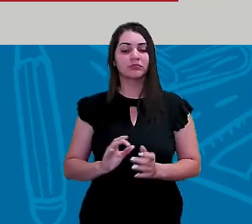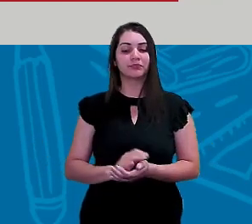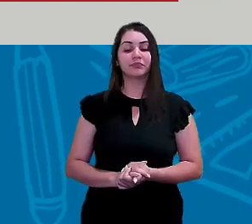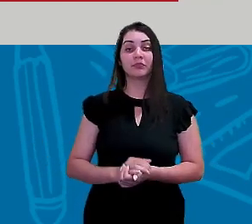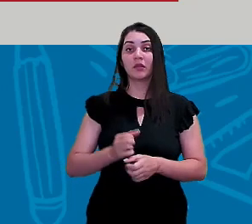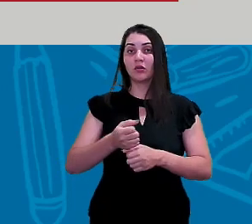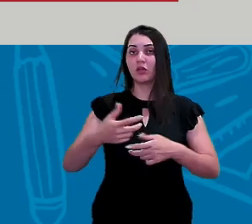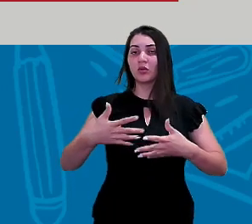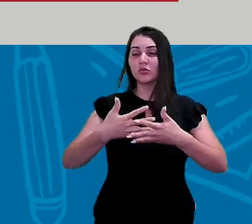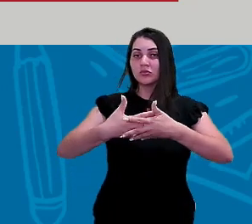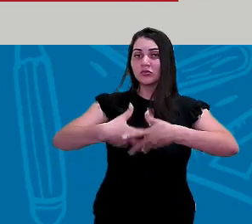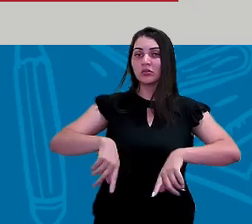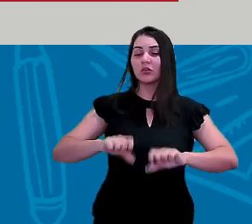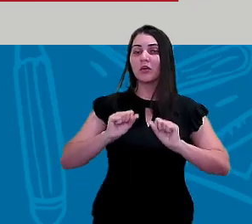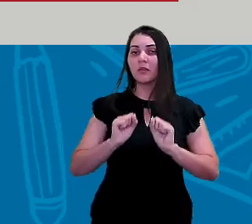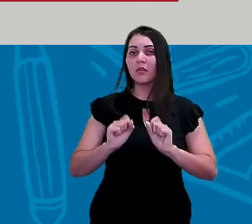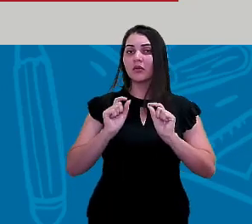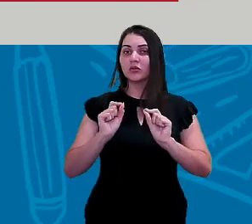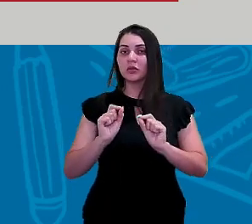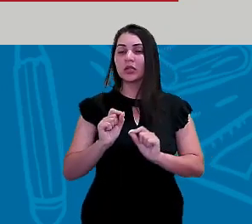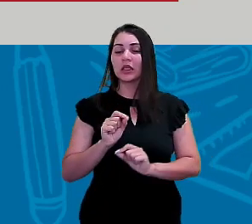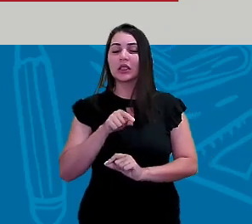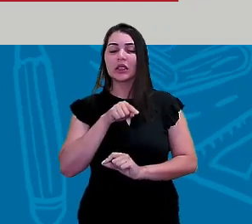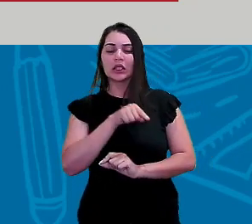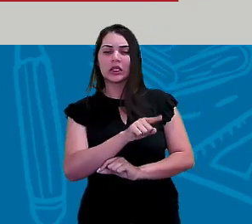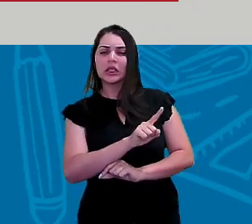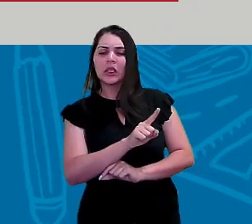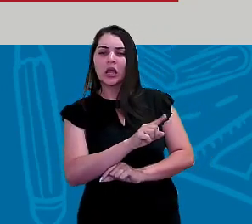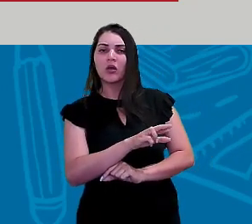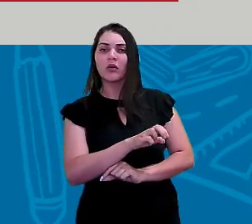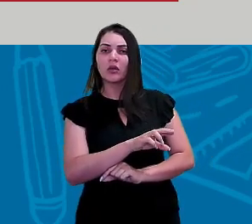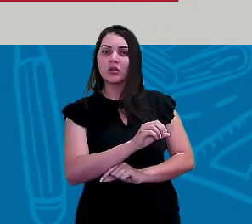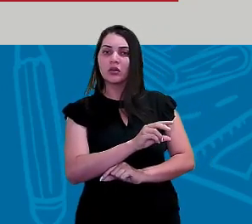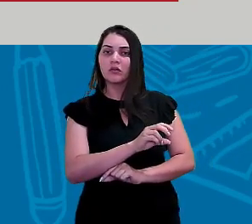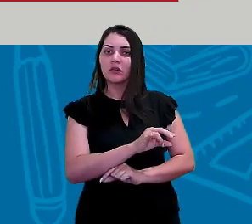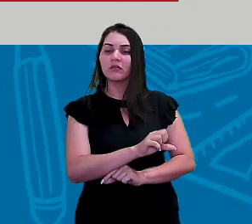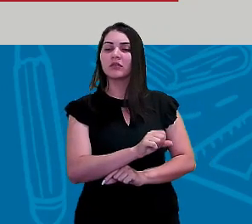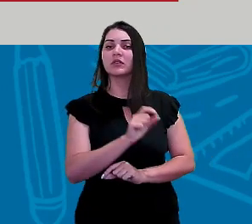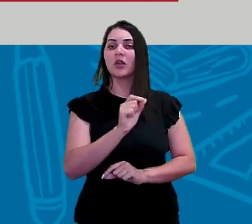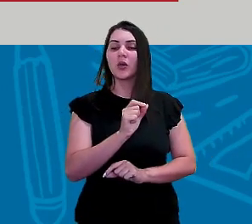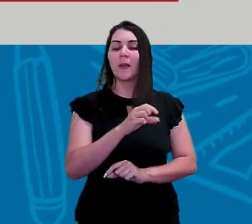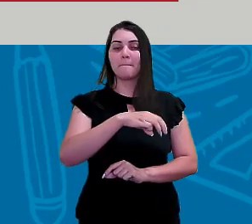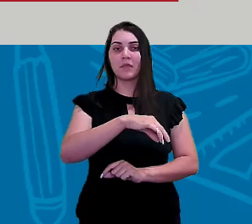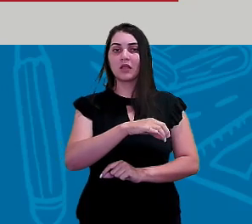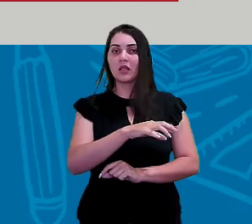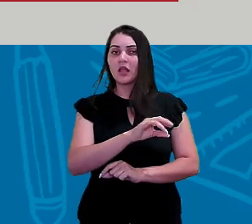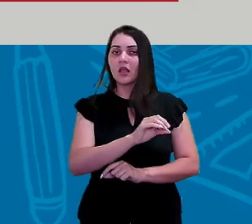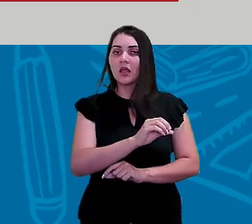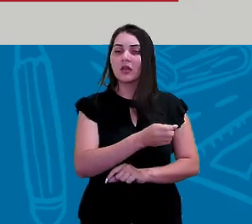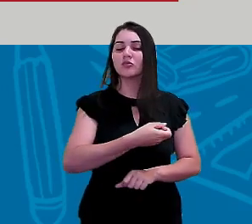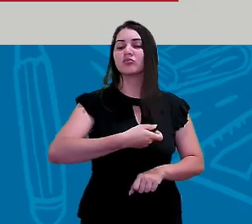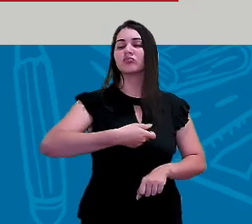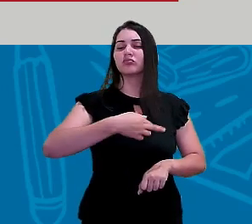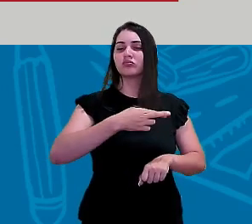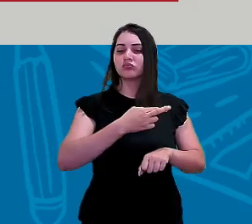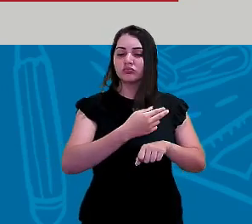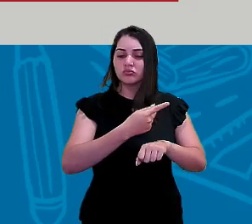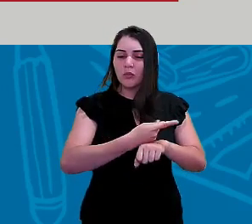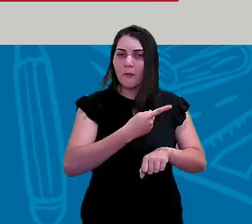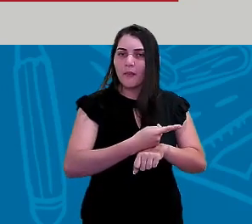Recursos naturais podem ser não renováveis. É o caso dos minérios, das rochas industriais,